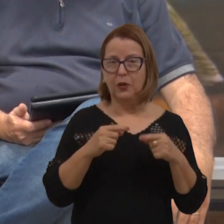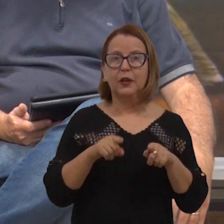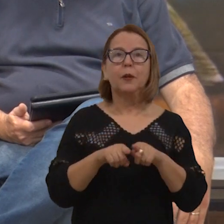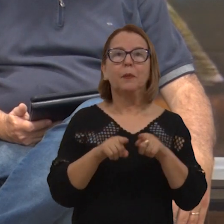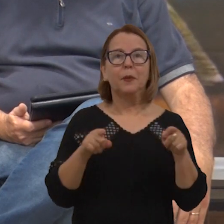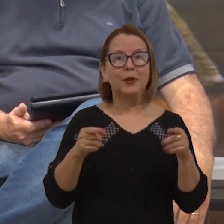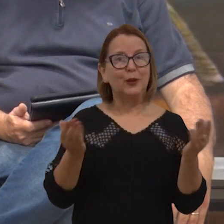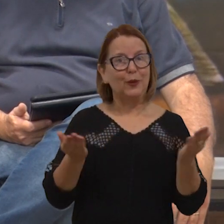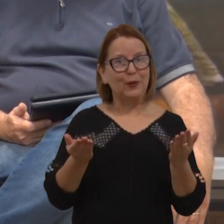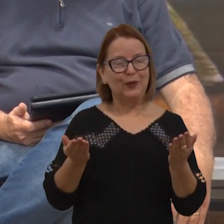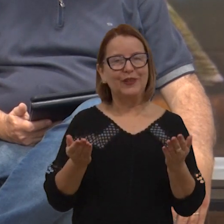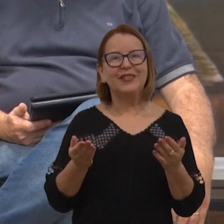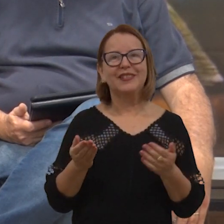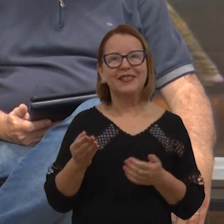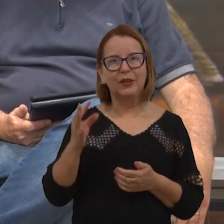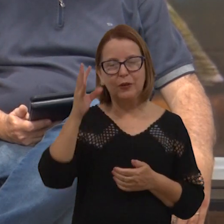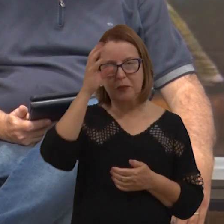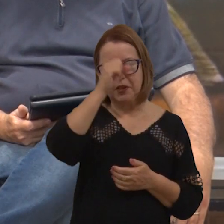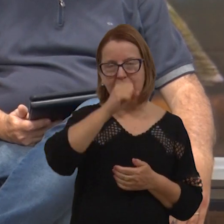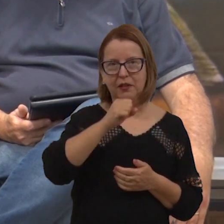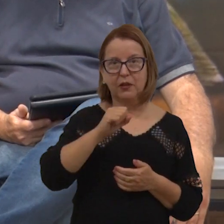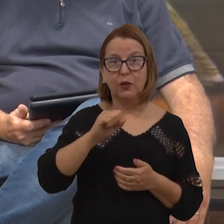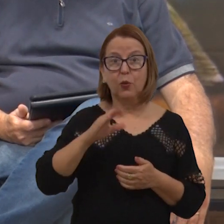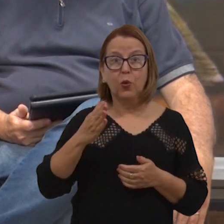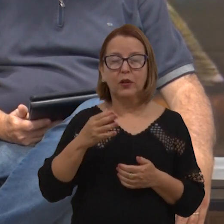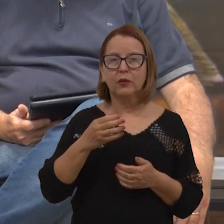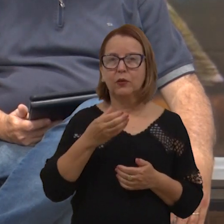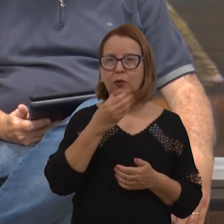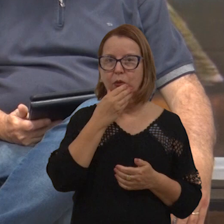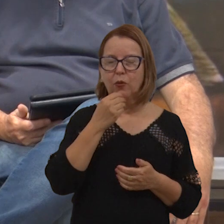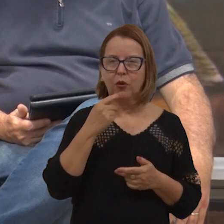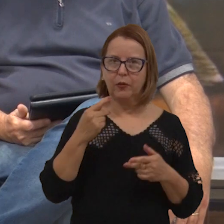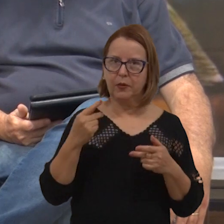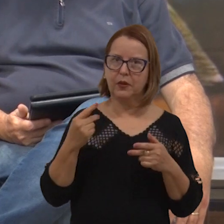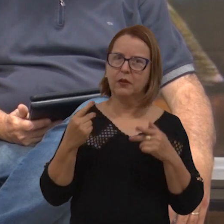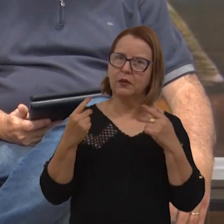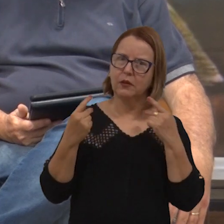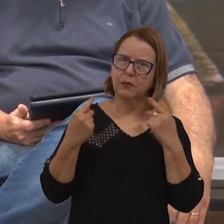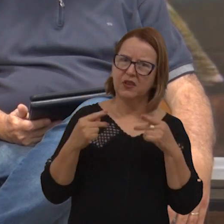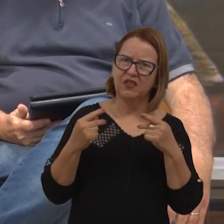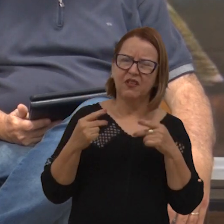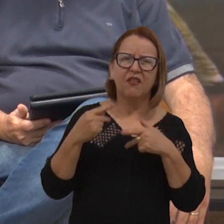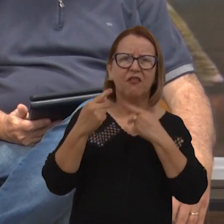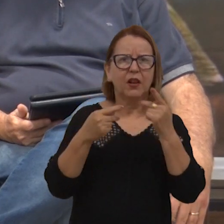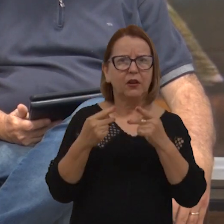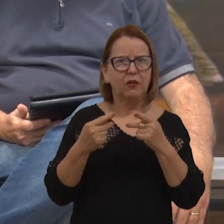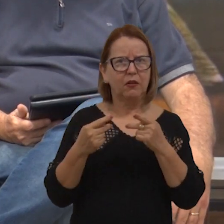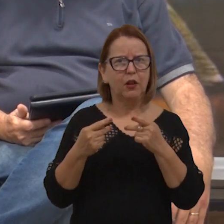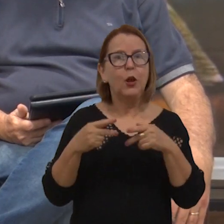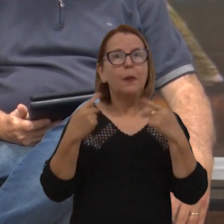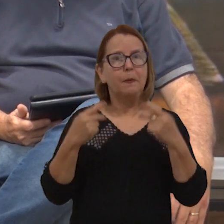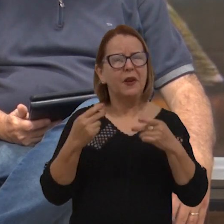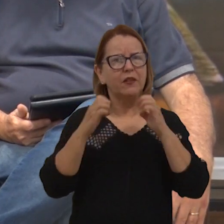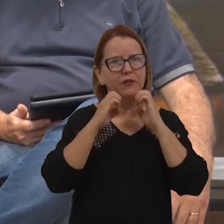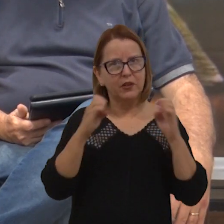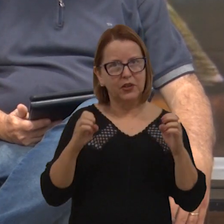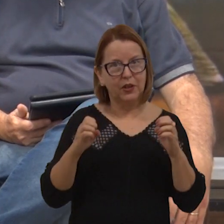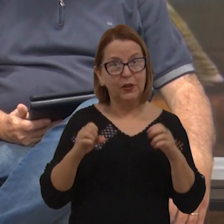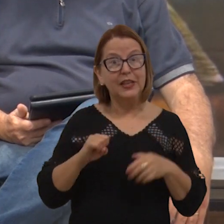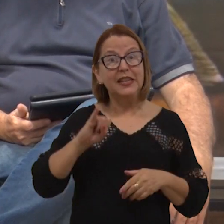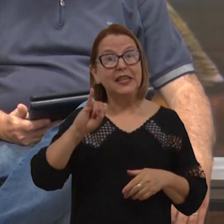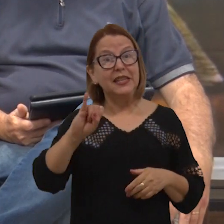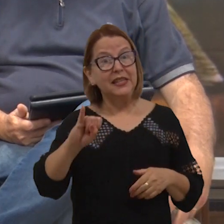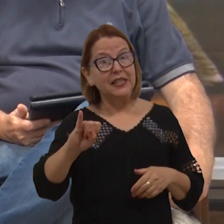entendo, quando aquele pregador disse, prega o evangelho, se necessário for, use palavras. Eu falei, esse cara tá louco, como é que eu vou